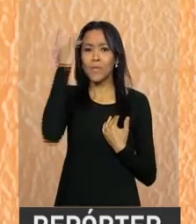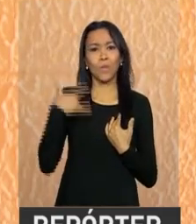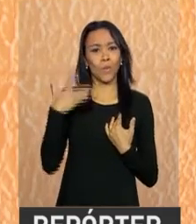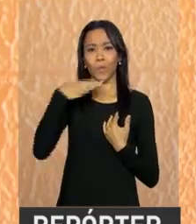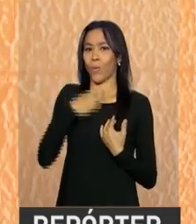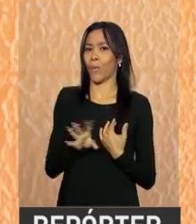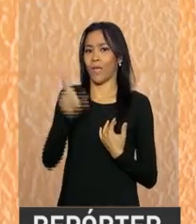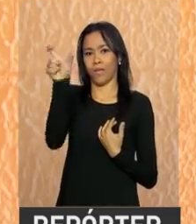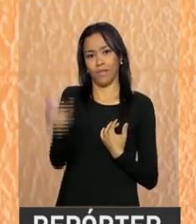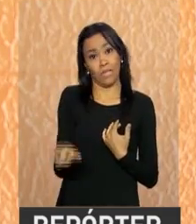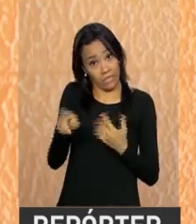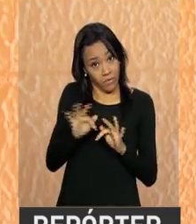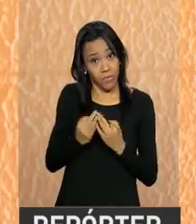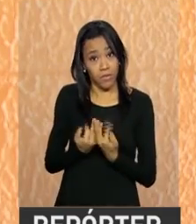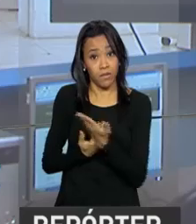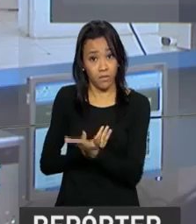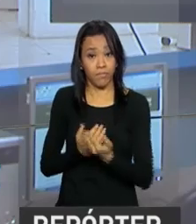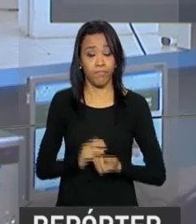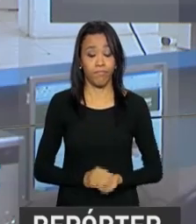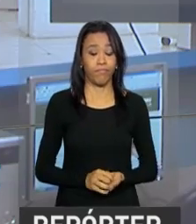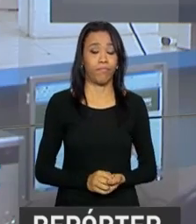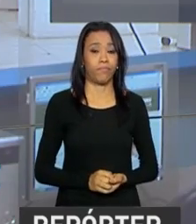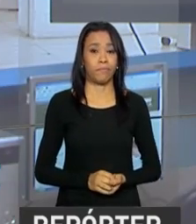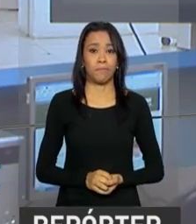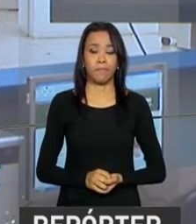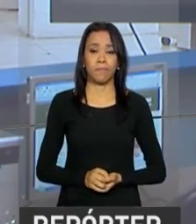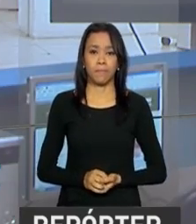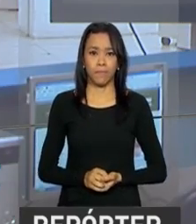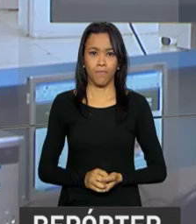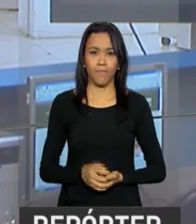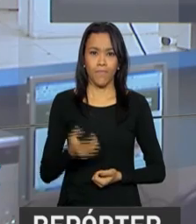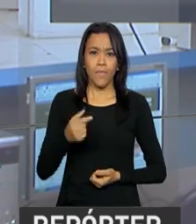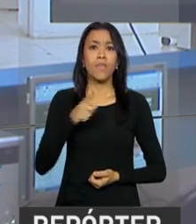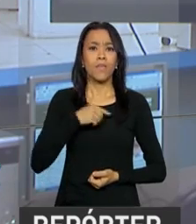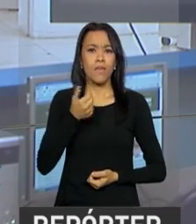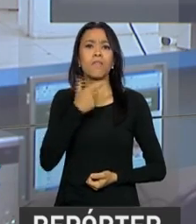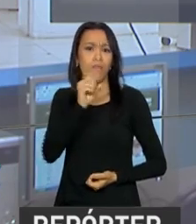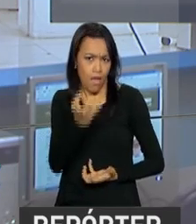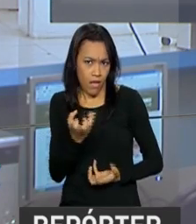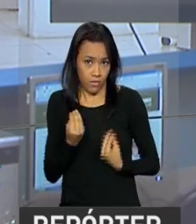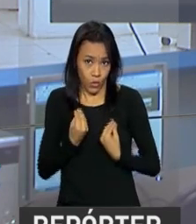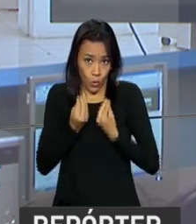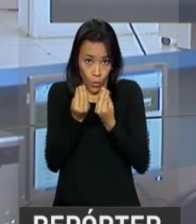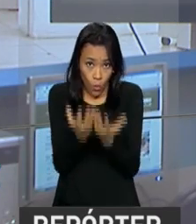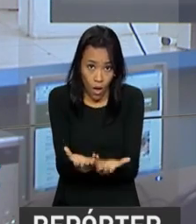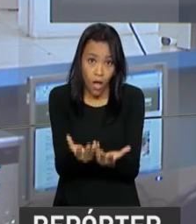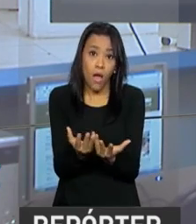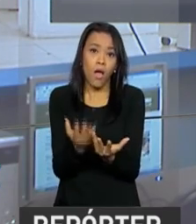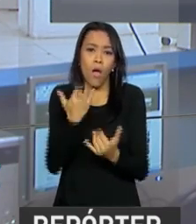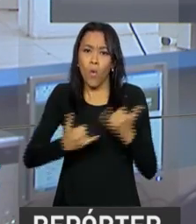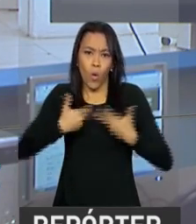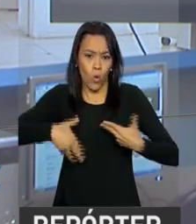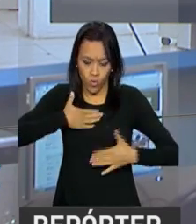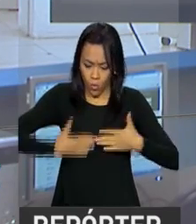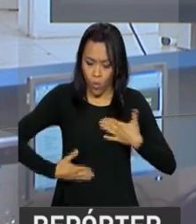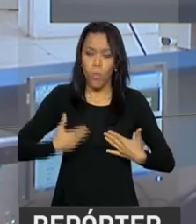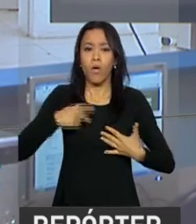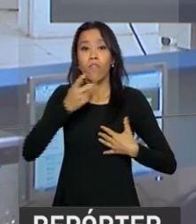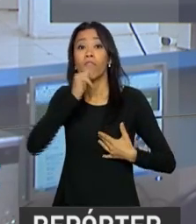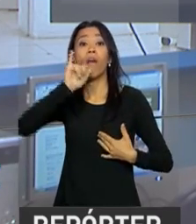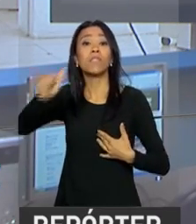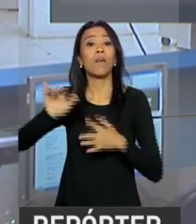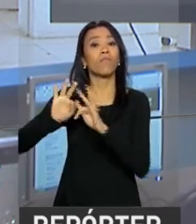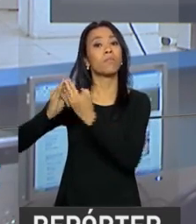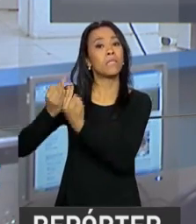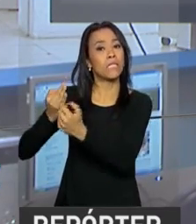essa família né quem tem intenção de ser um doador deve informar à família que é a responsável